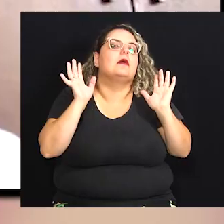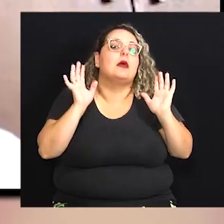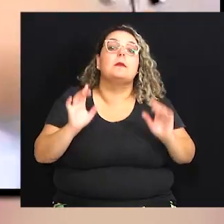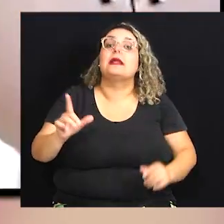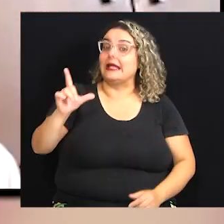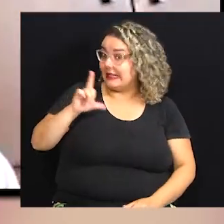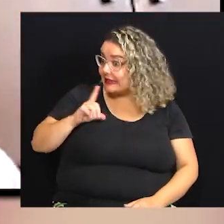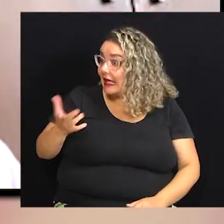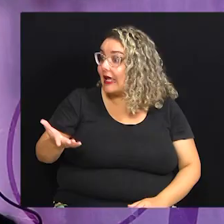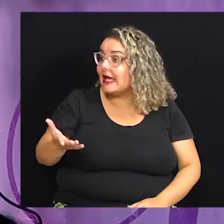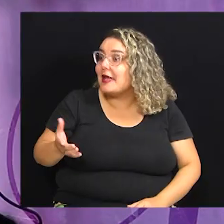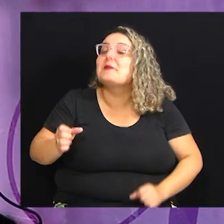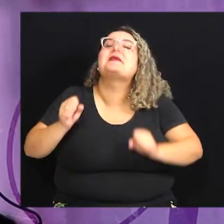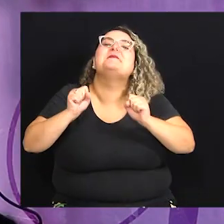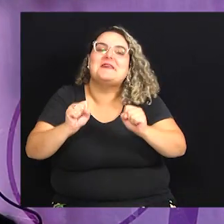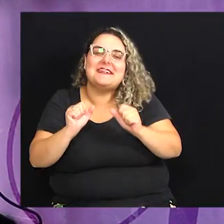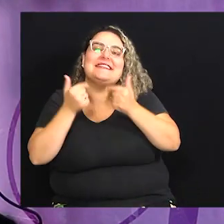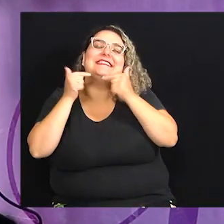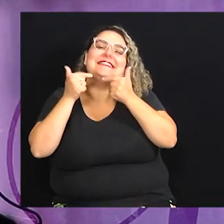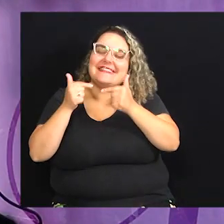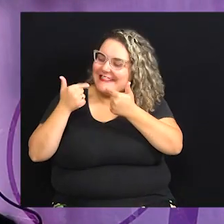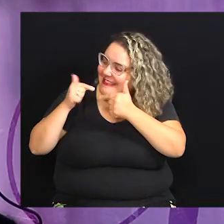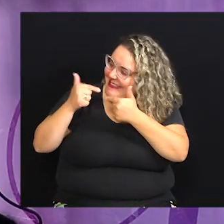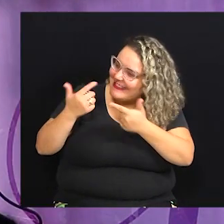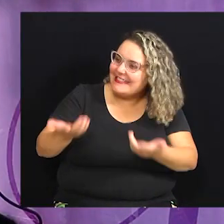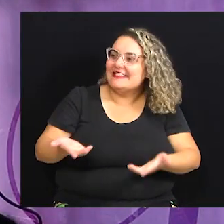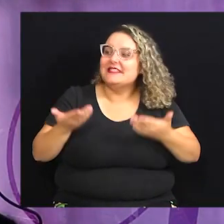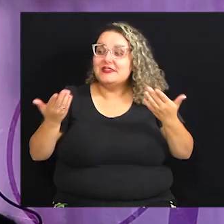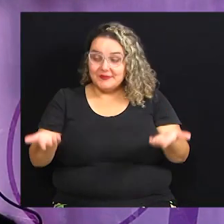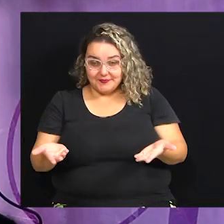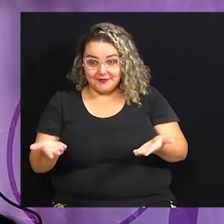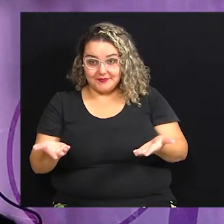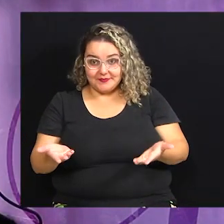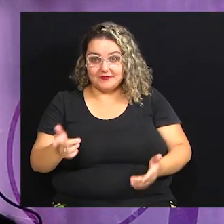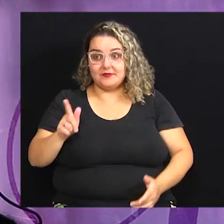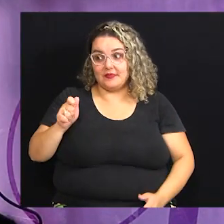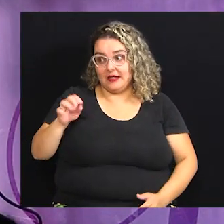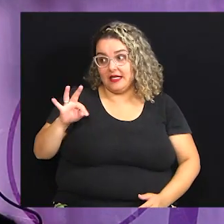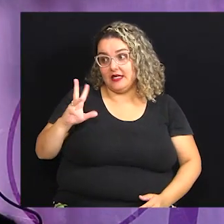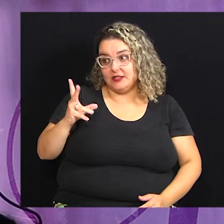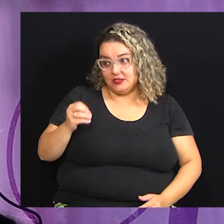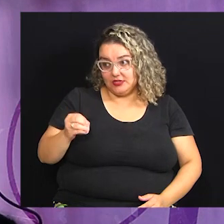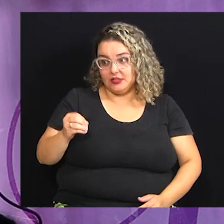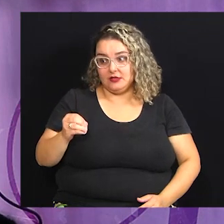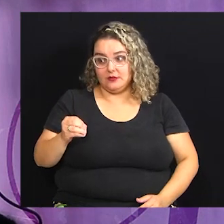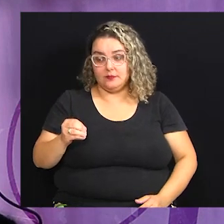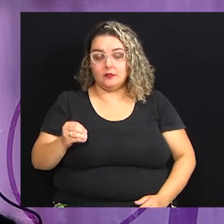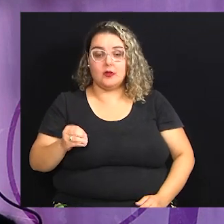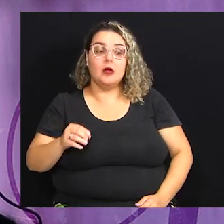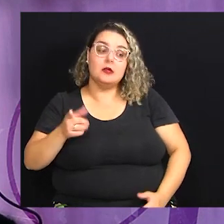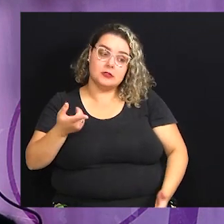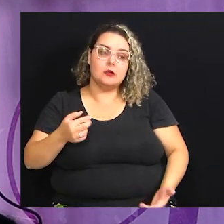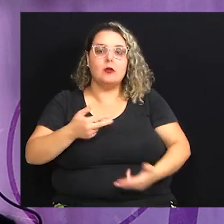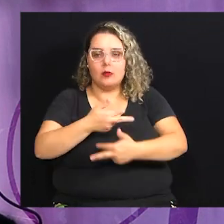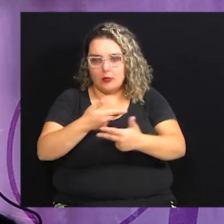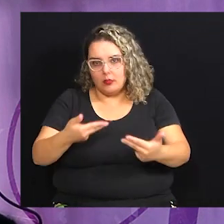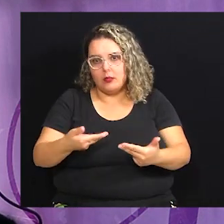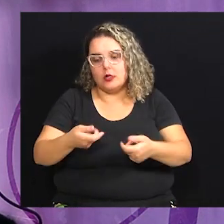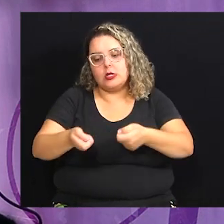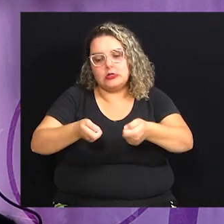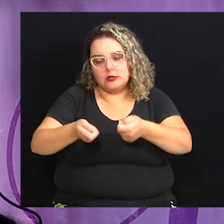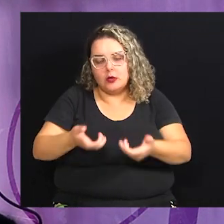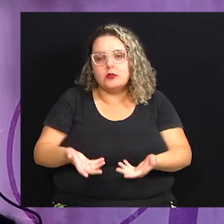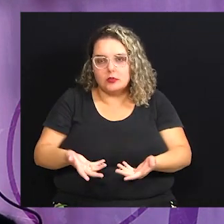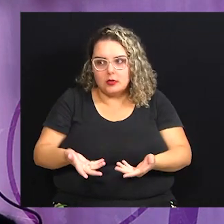Enxaqueca é para quem tem, é para quem pode. Agora, os gatilhos, que são fatores que a gente